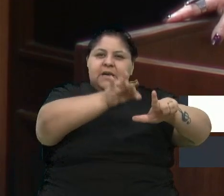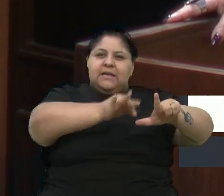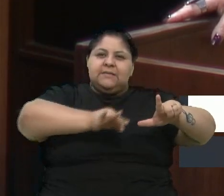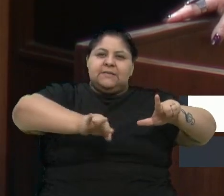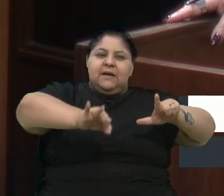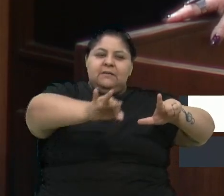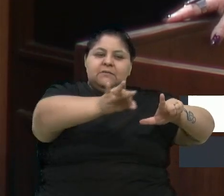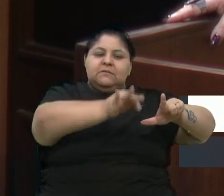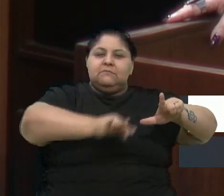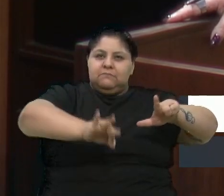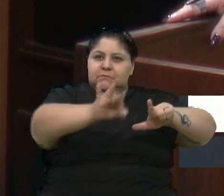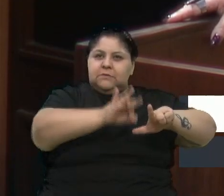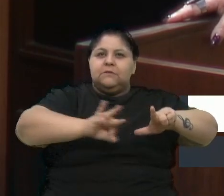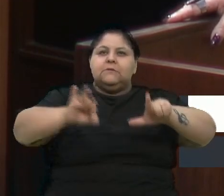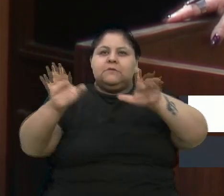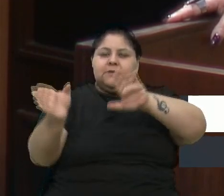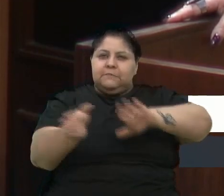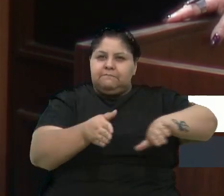ela prevê